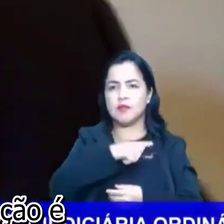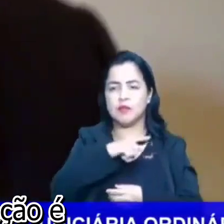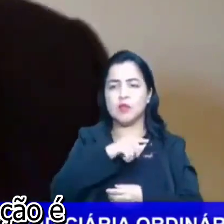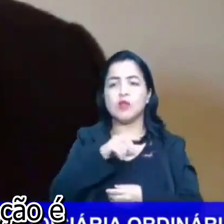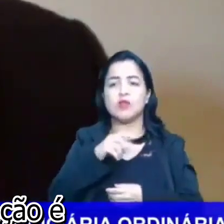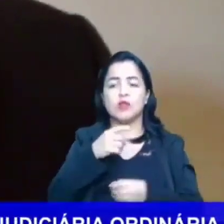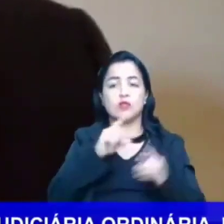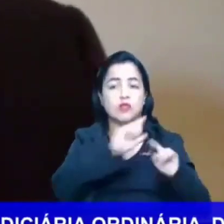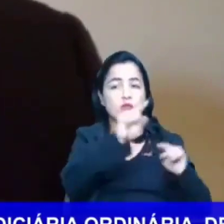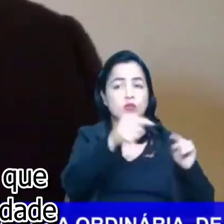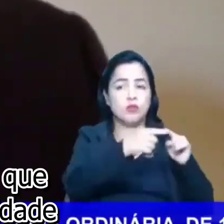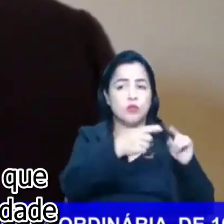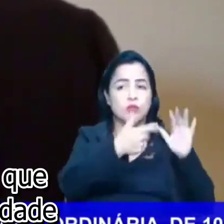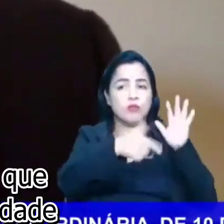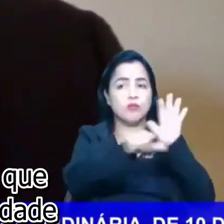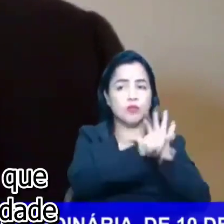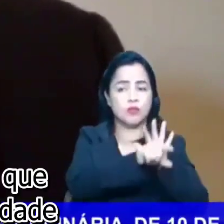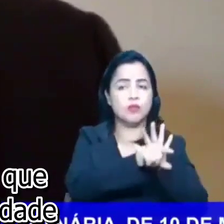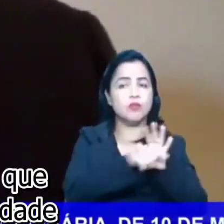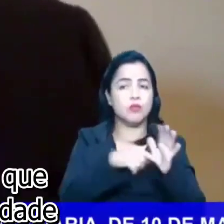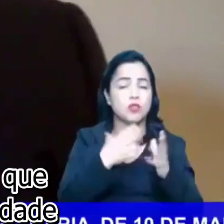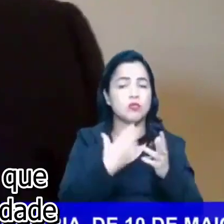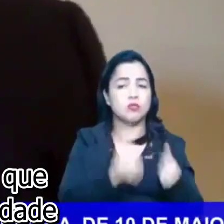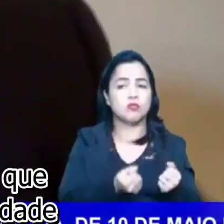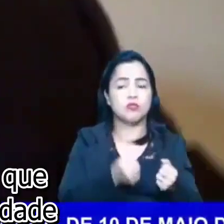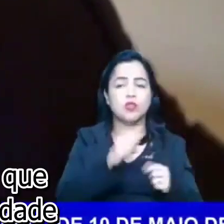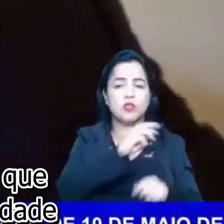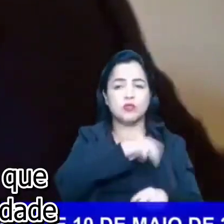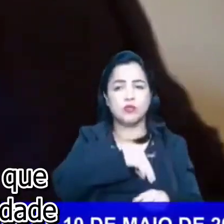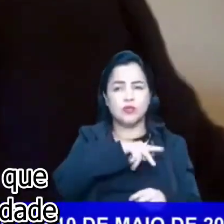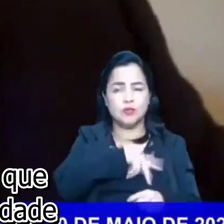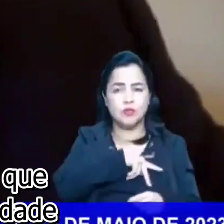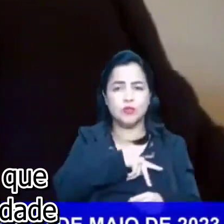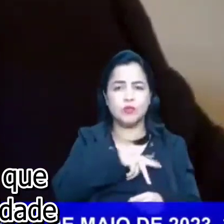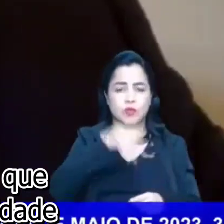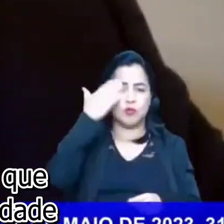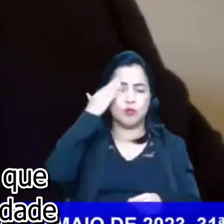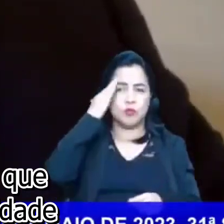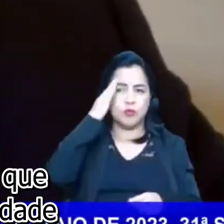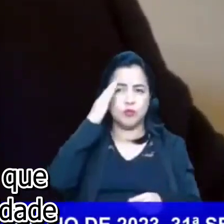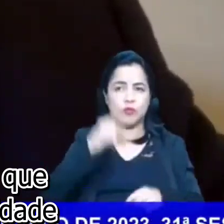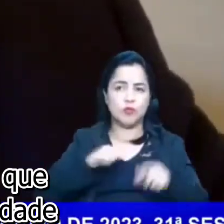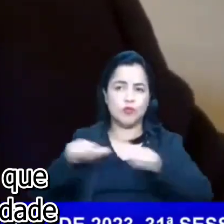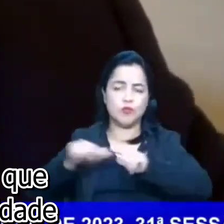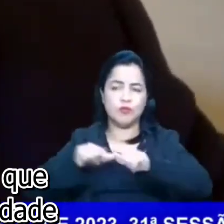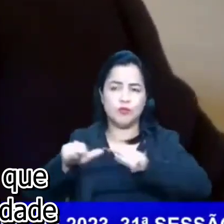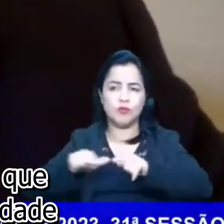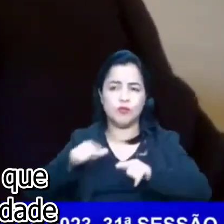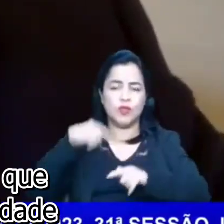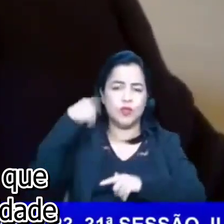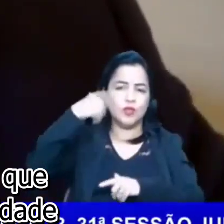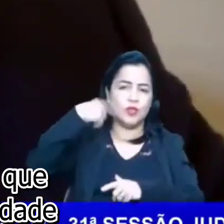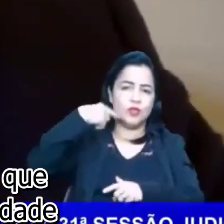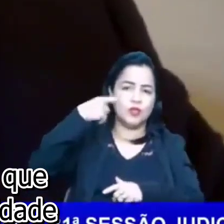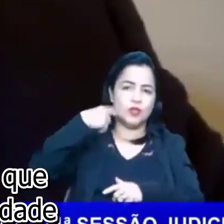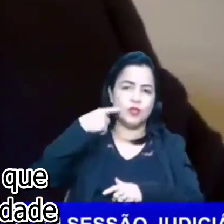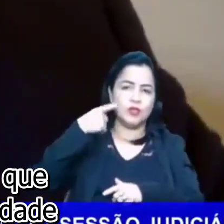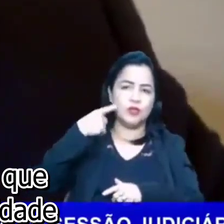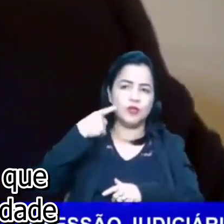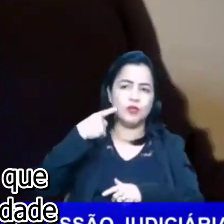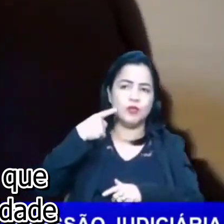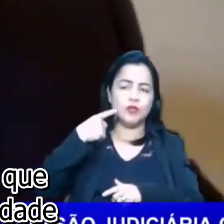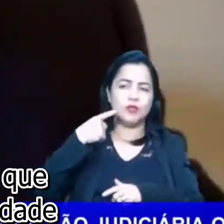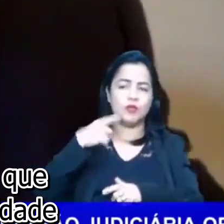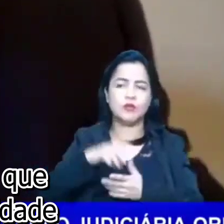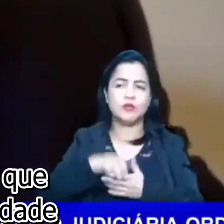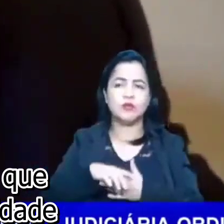da legislação permitida. O Ministério Público entendeu que os serviços, né, de advocacia